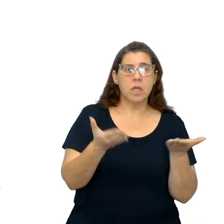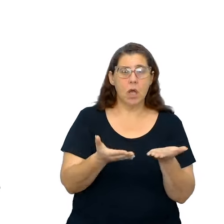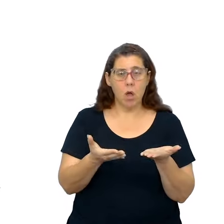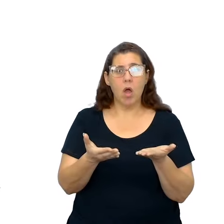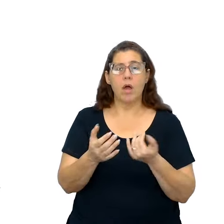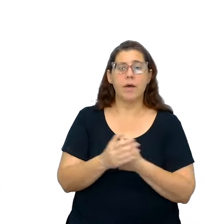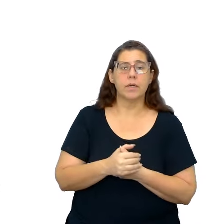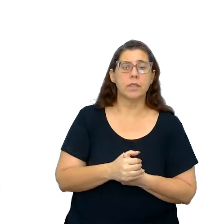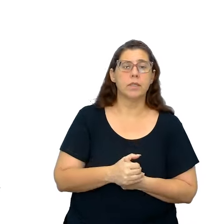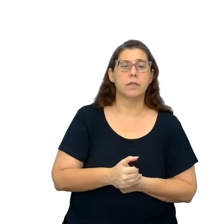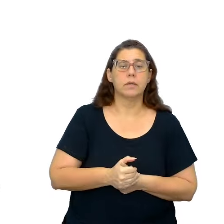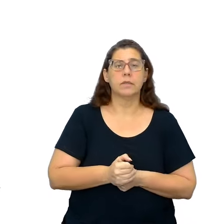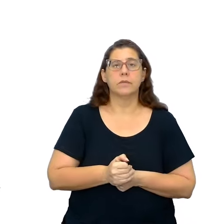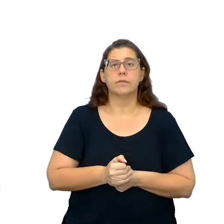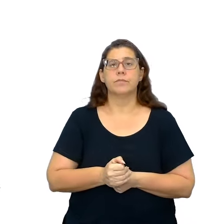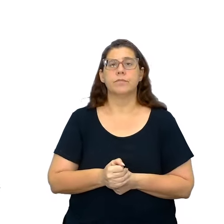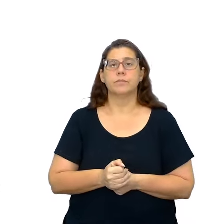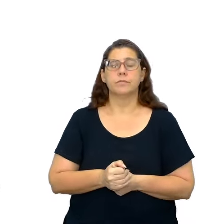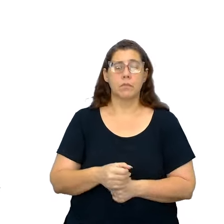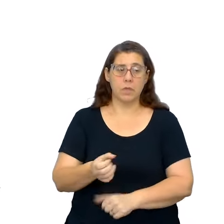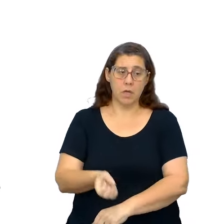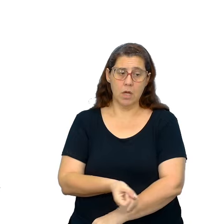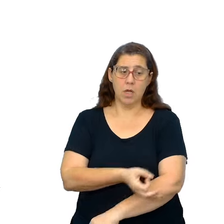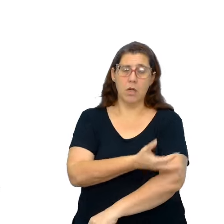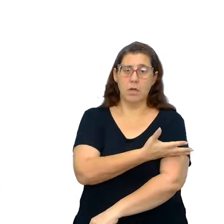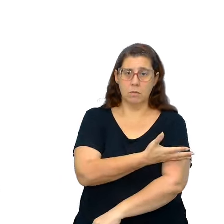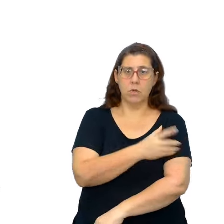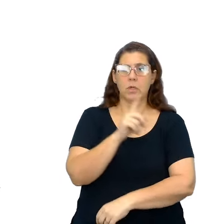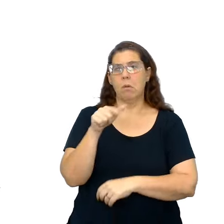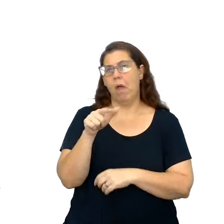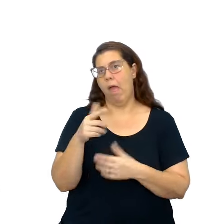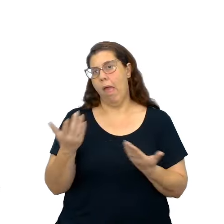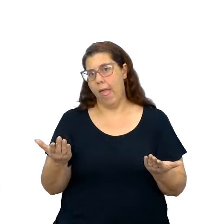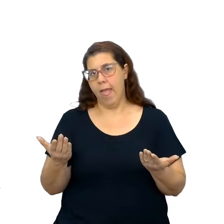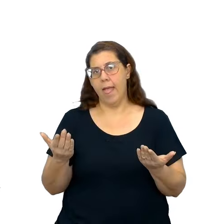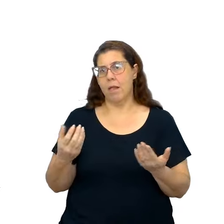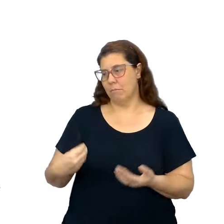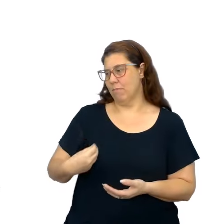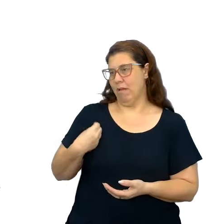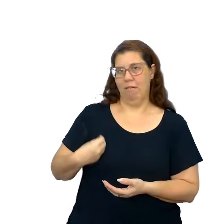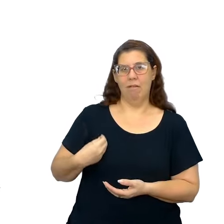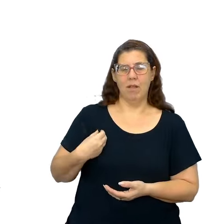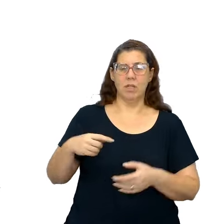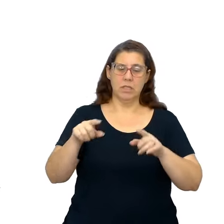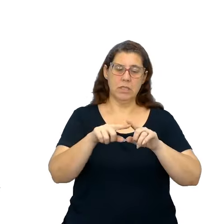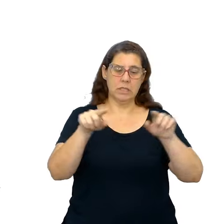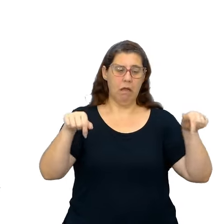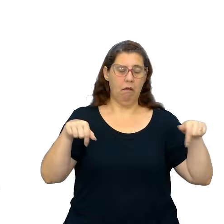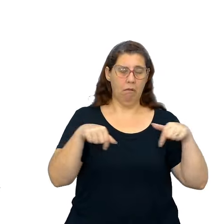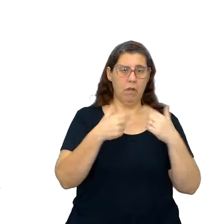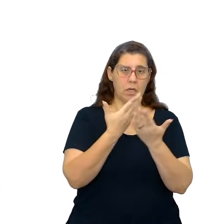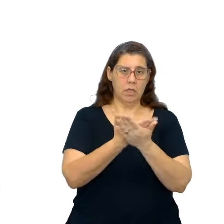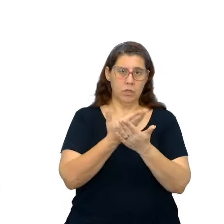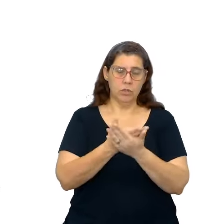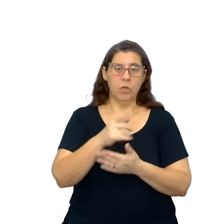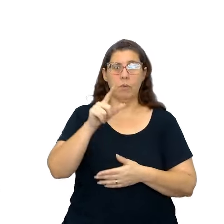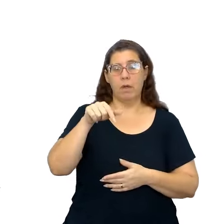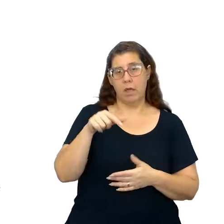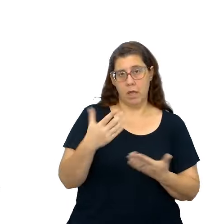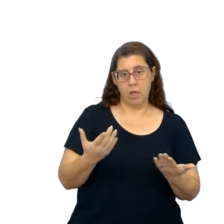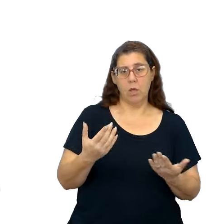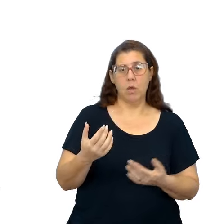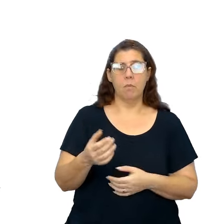aqui as emoções que são mais presentes em sala de aula, né? Que é